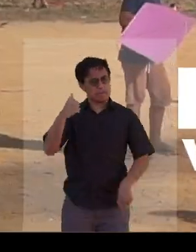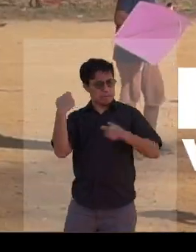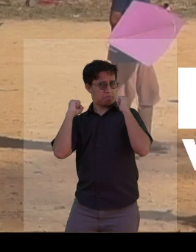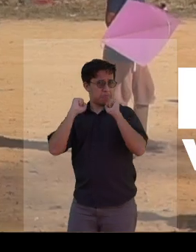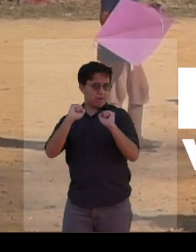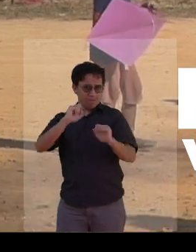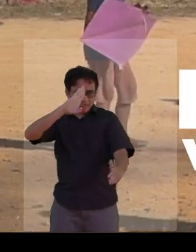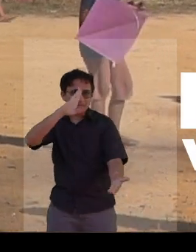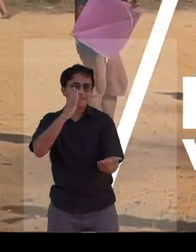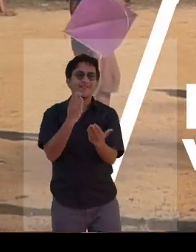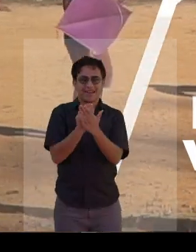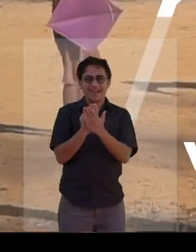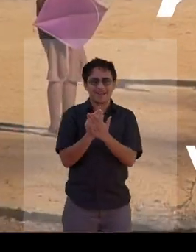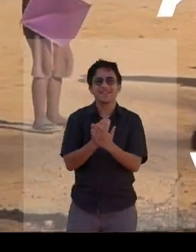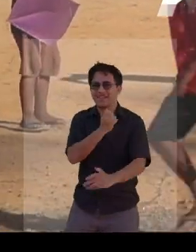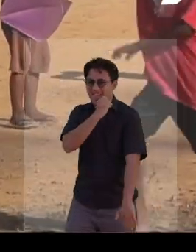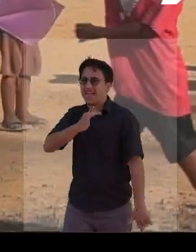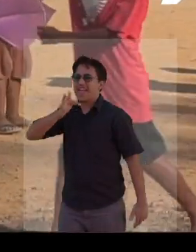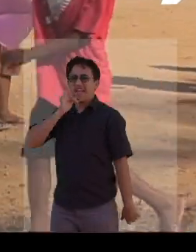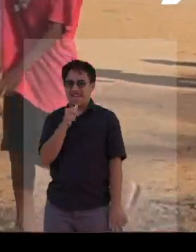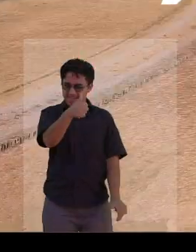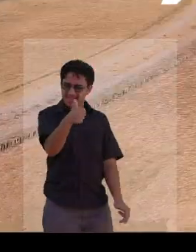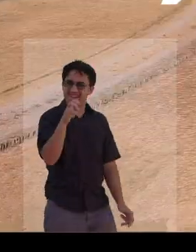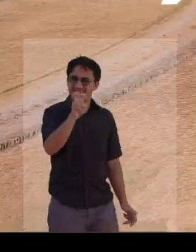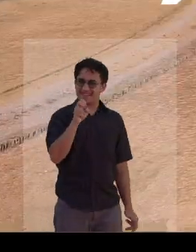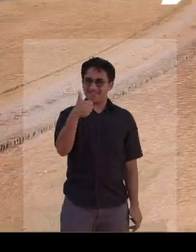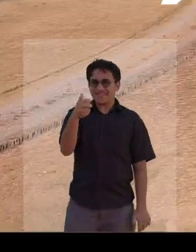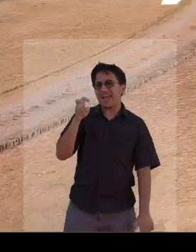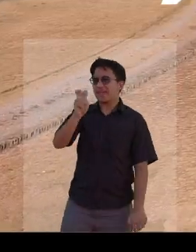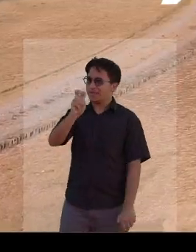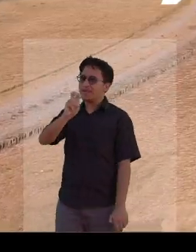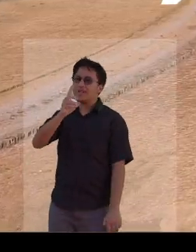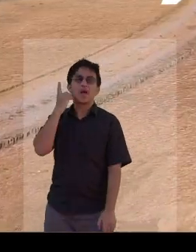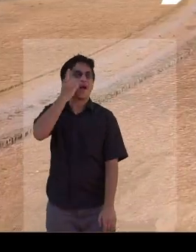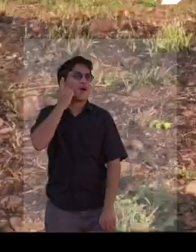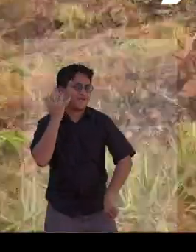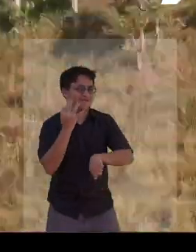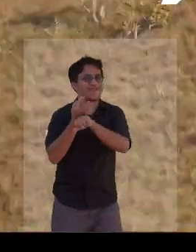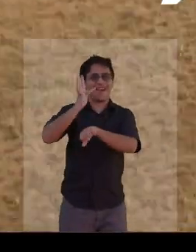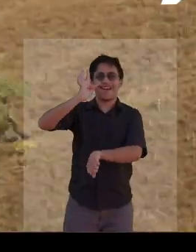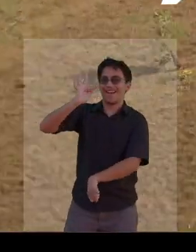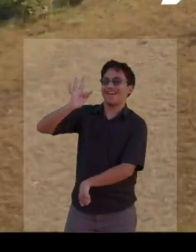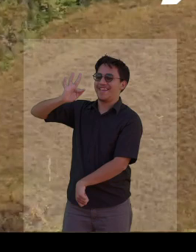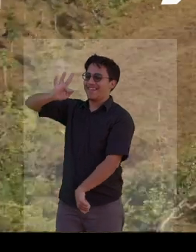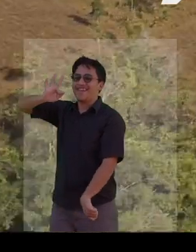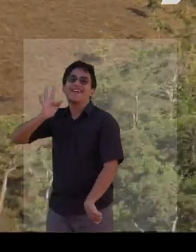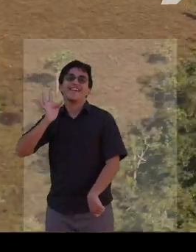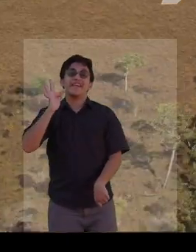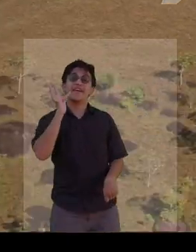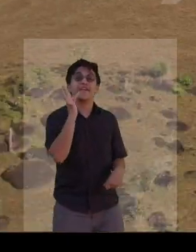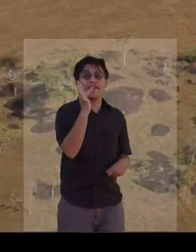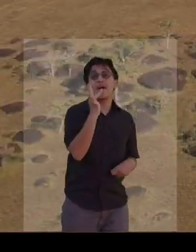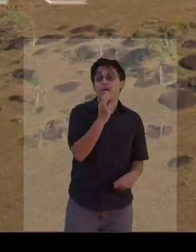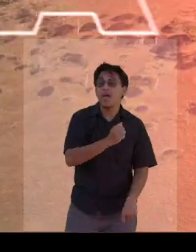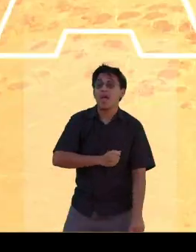Você já sabe quem pode confiar. É Acácio 1515 pra deputado federal.